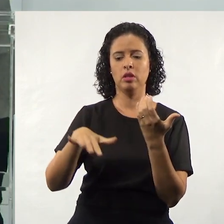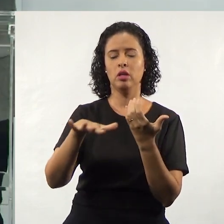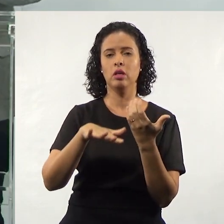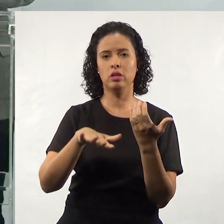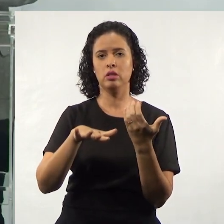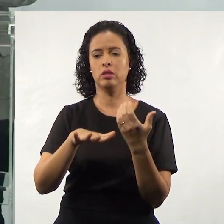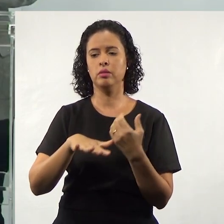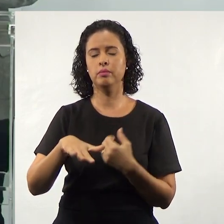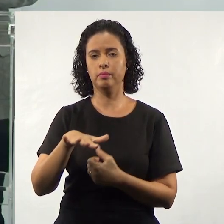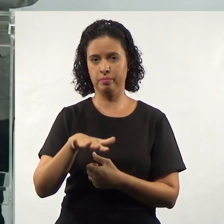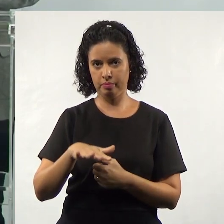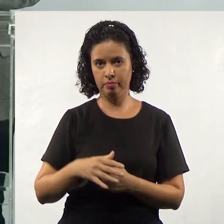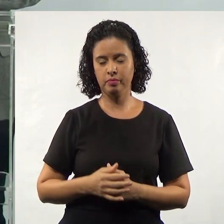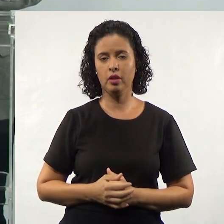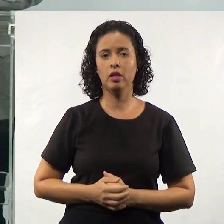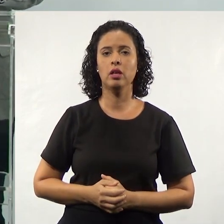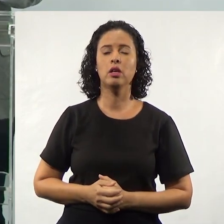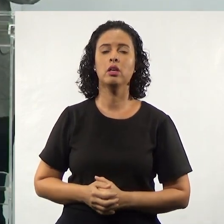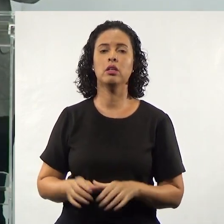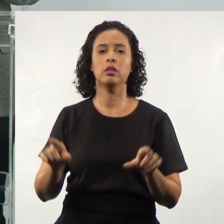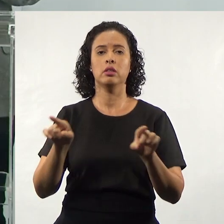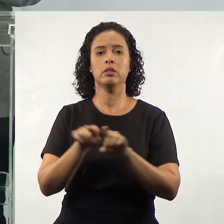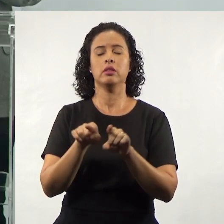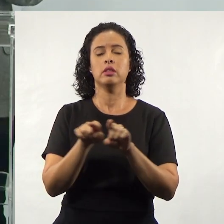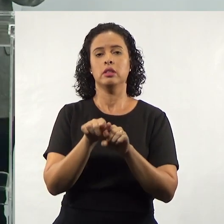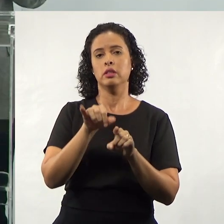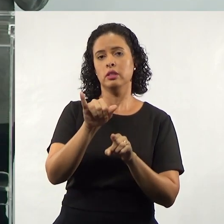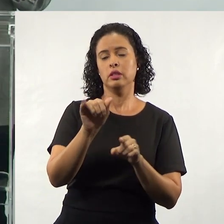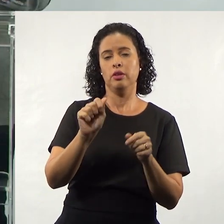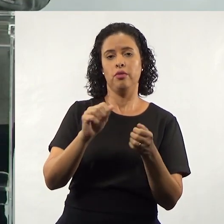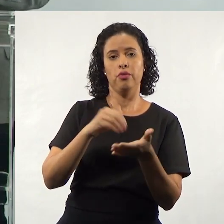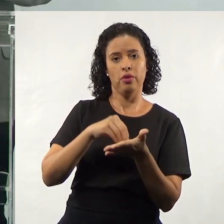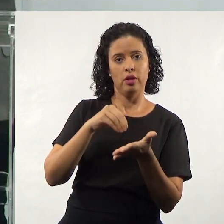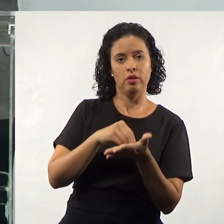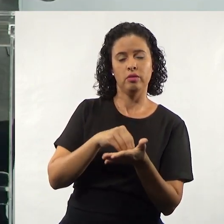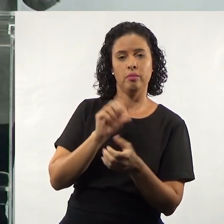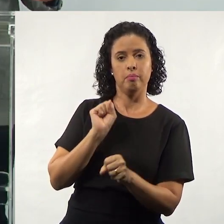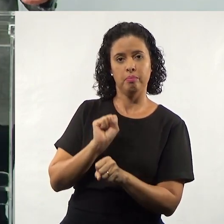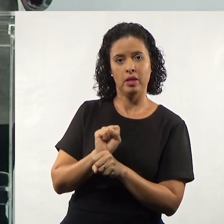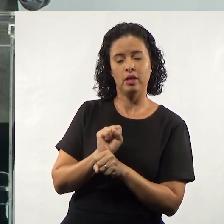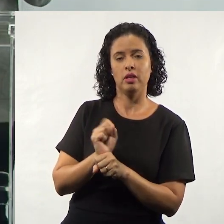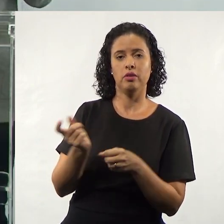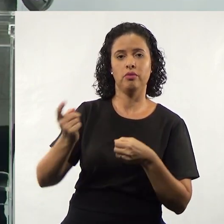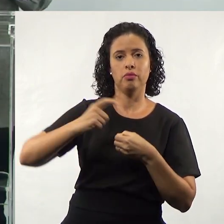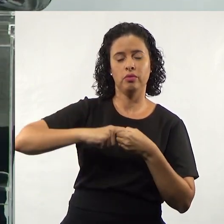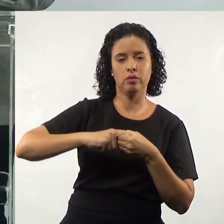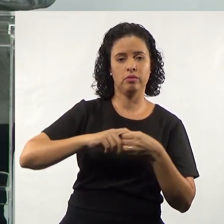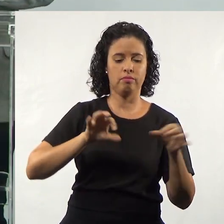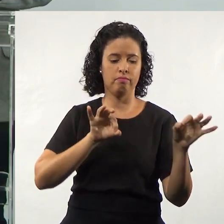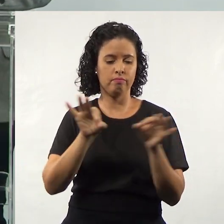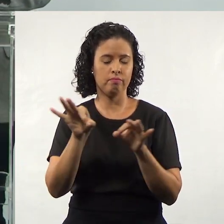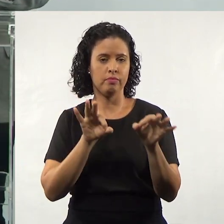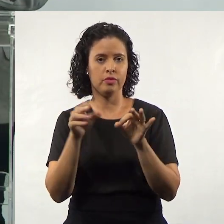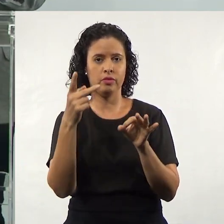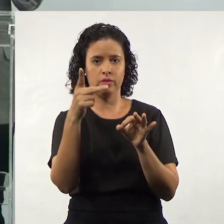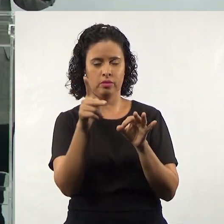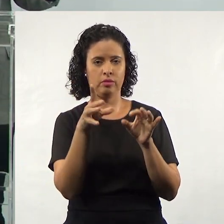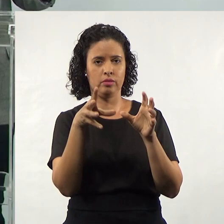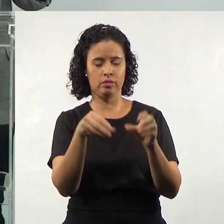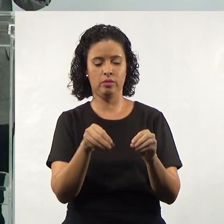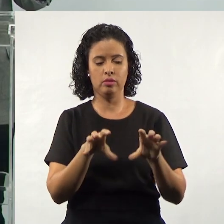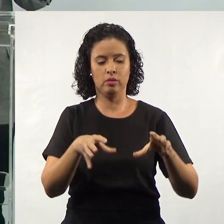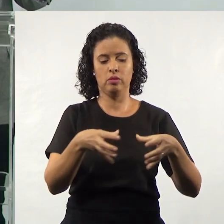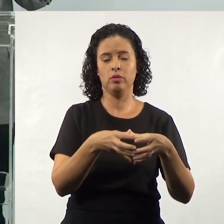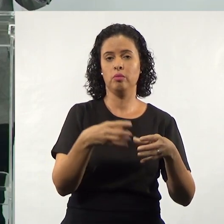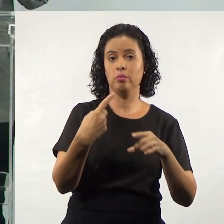ambiente, para o teu espaço, tá? Então, se você não fez, dá uma paradinha, volta lá, planeja com toda a tua equipe, porque está